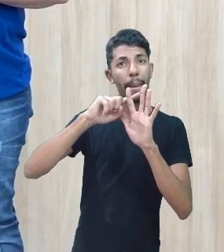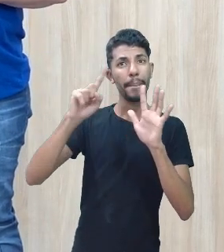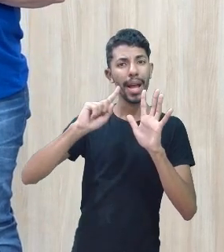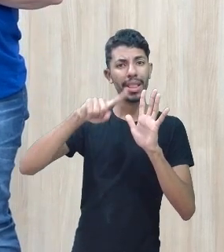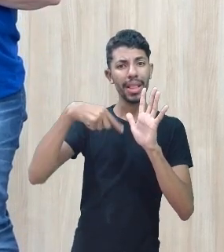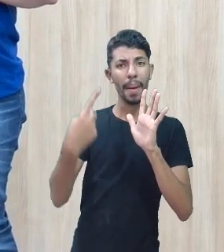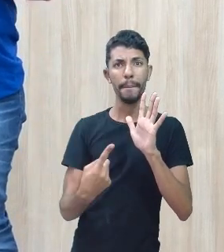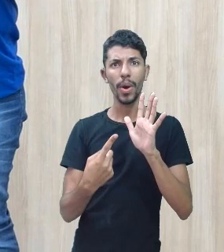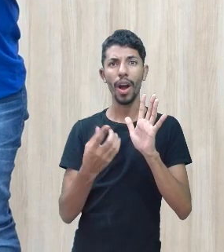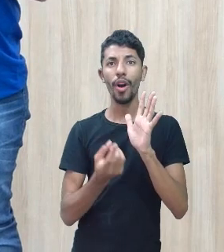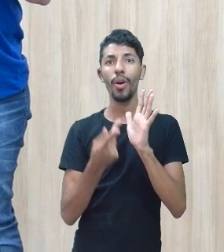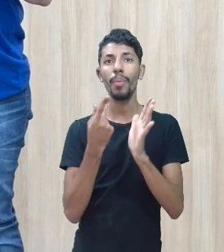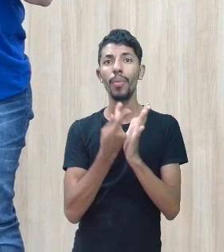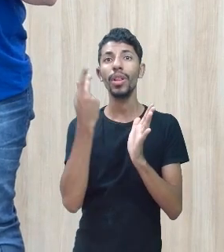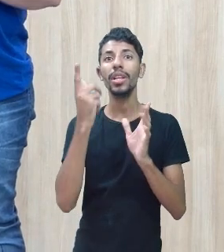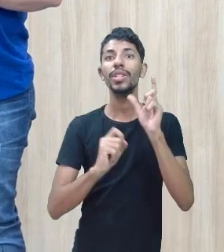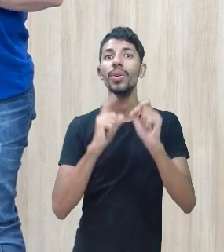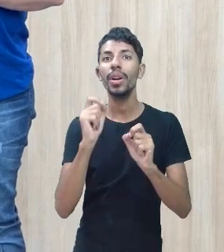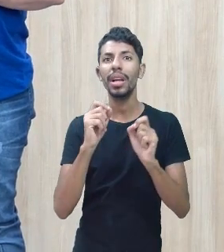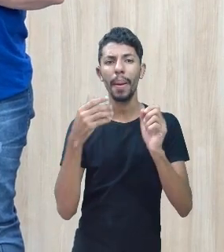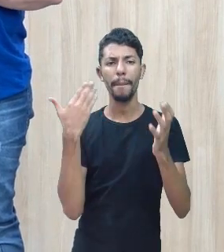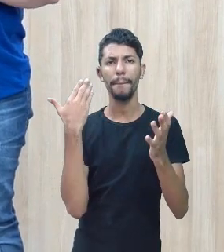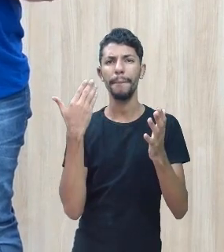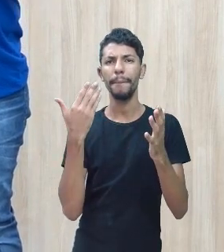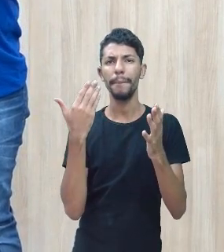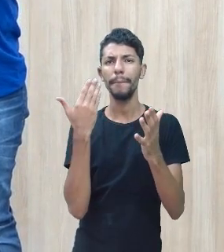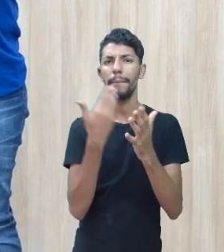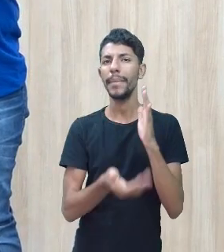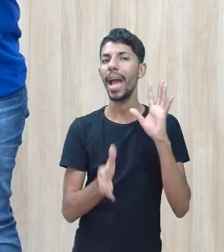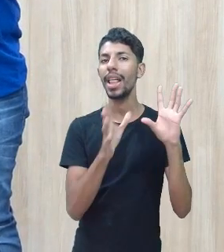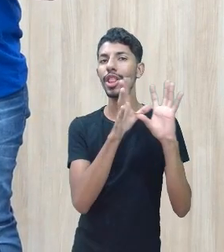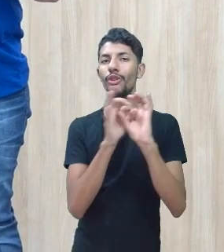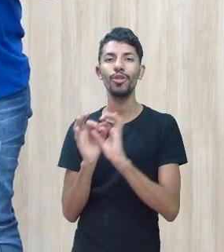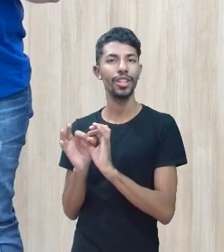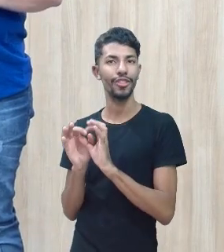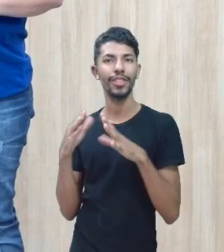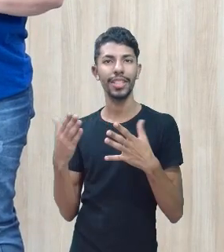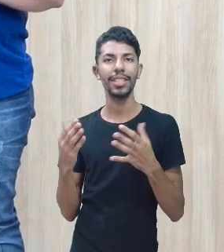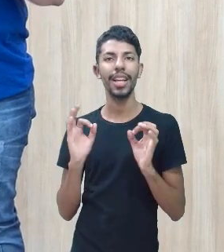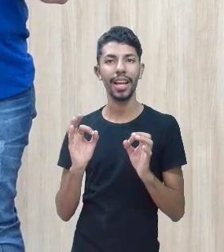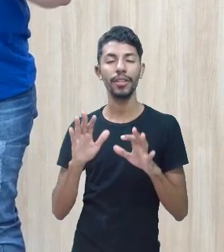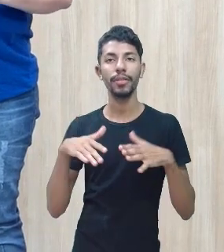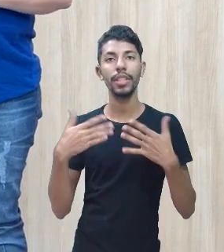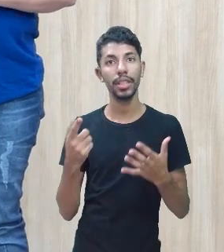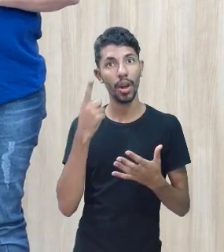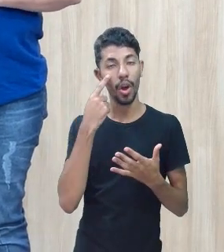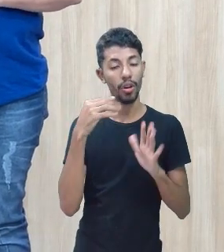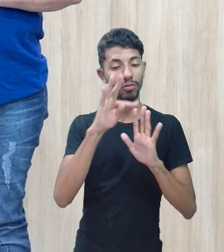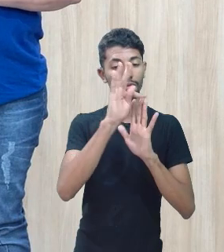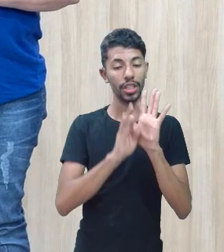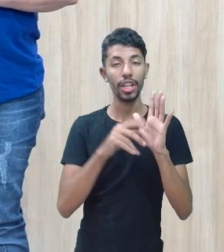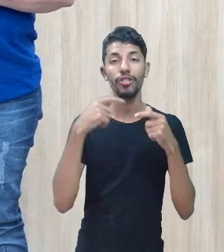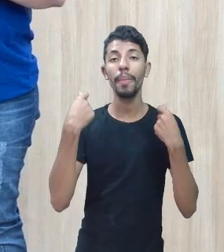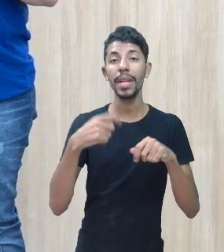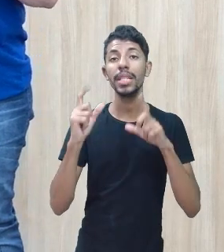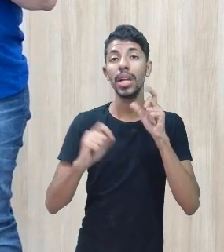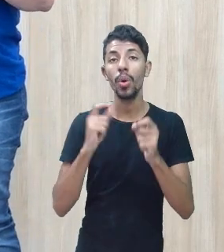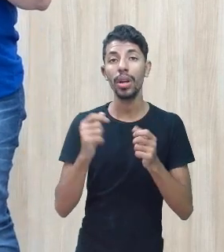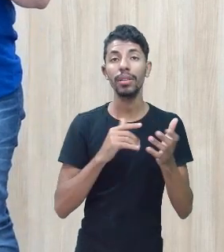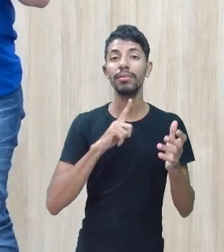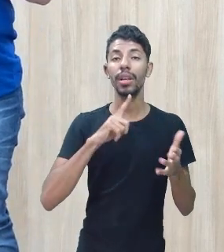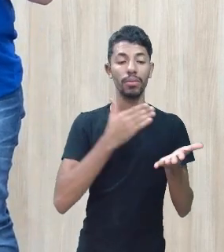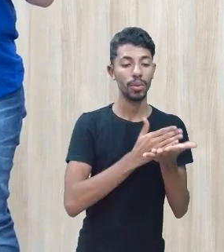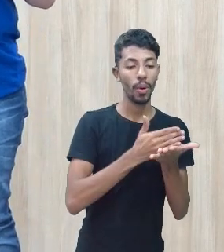assim? Então, num texto, é necessário ter começo, meio e fim. Então, não